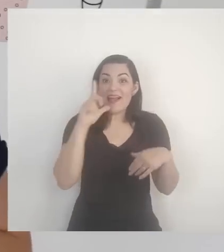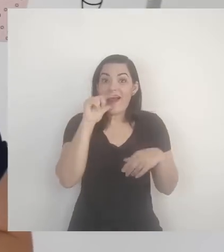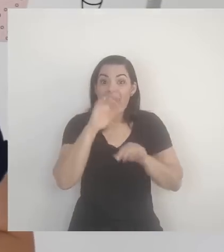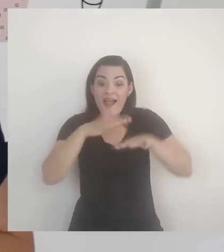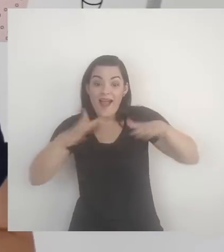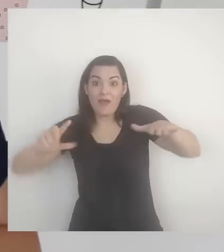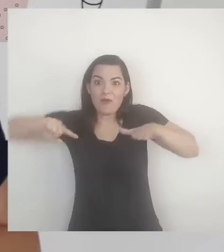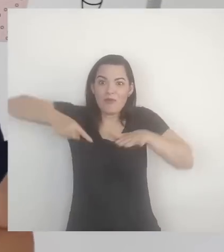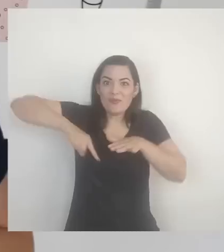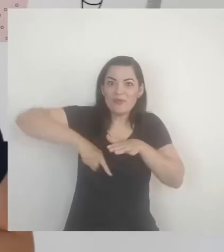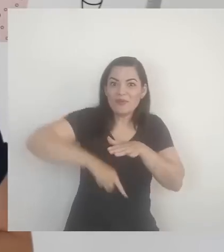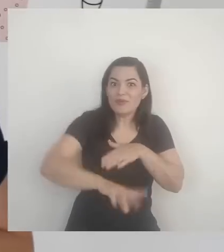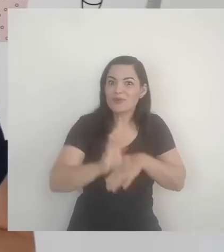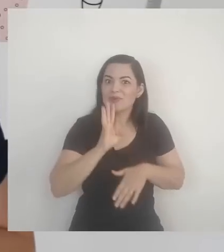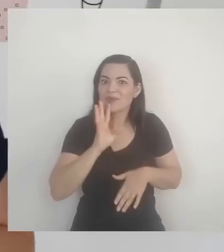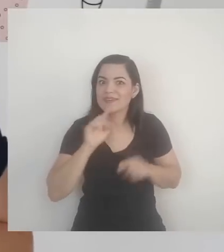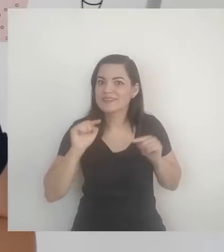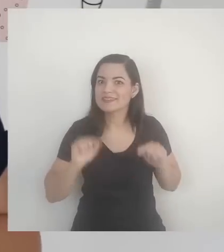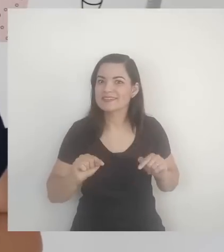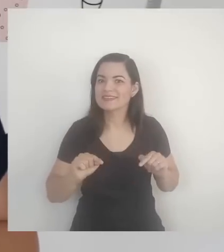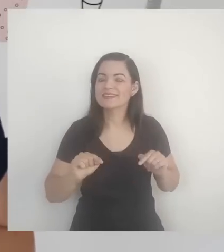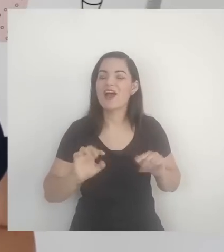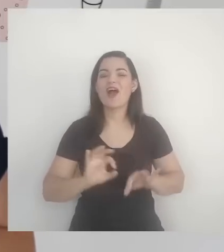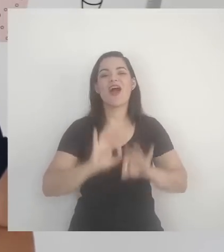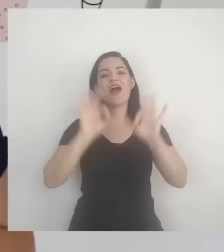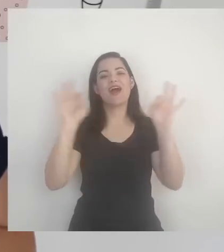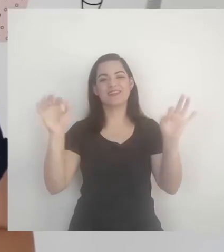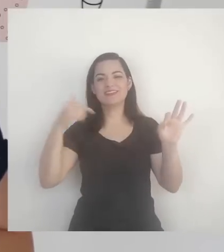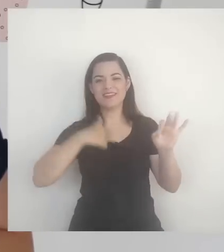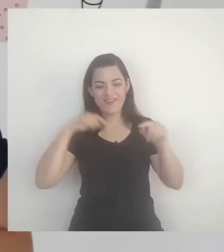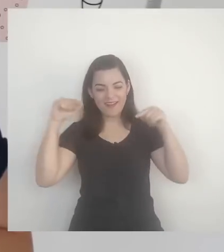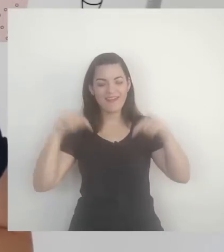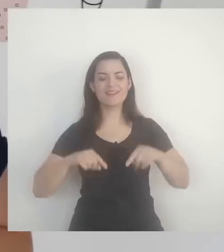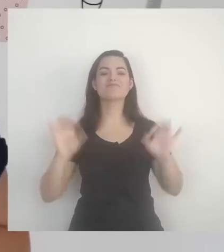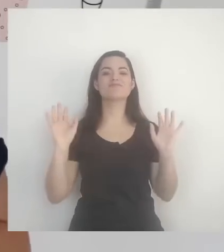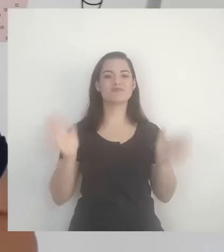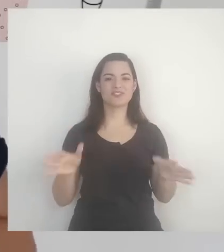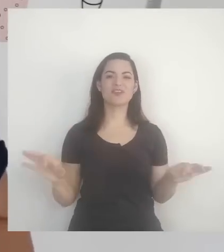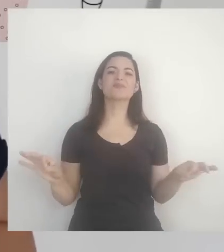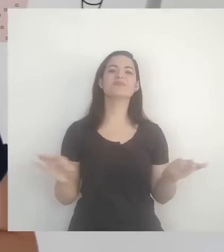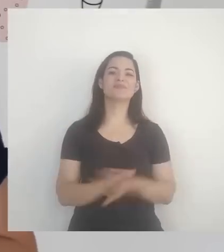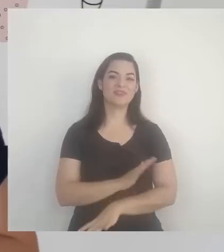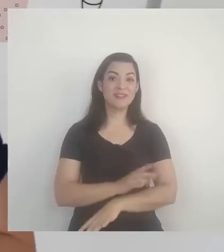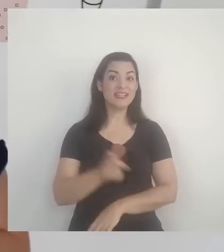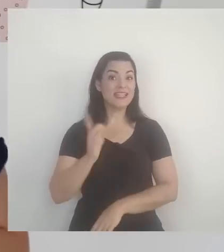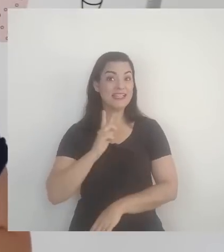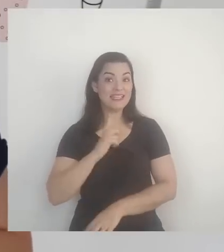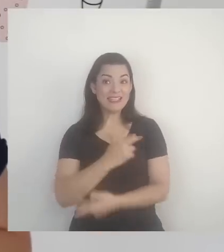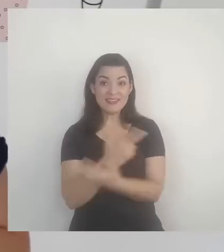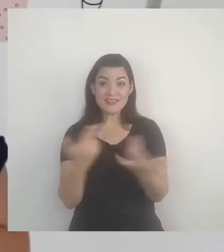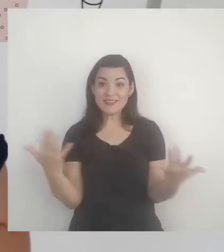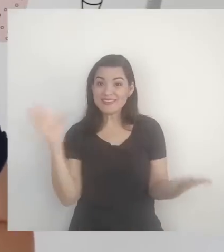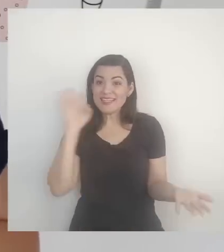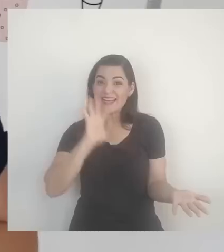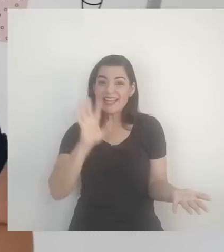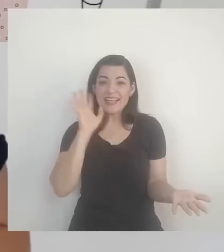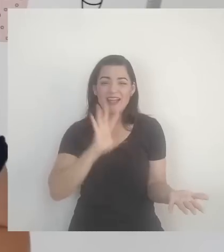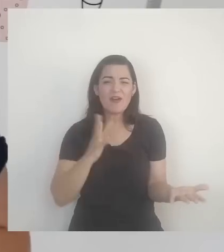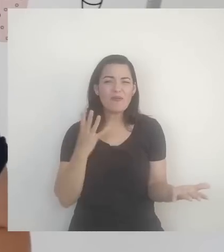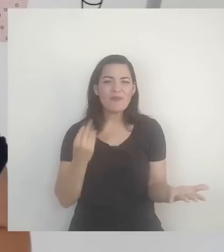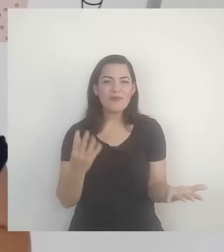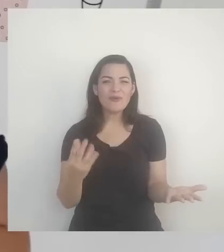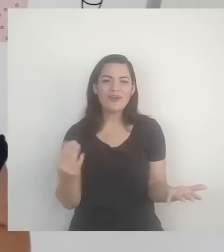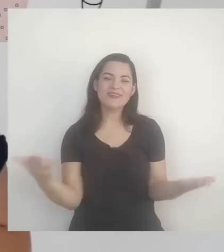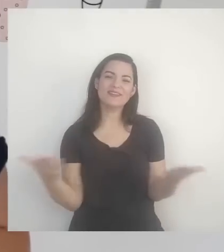mar? Então, ótimo! Eu já estava aqui preparadíssima e temos coisas muito legais